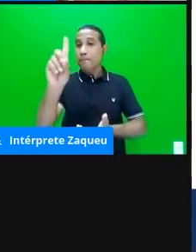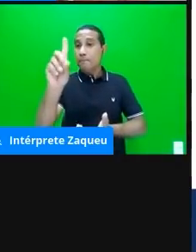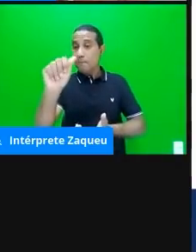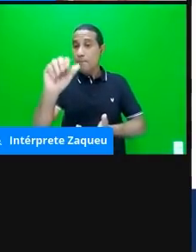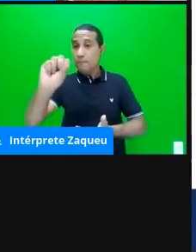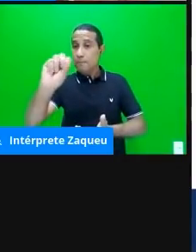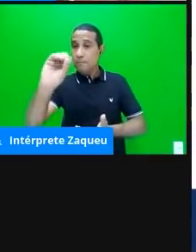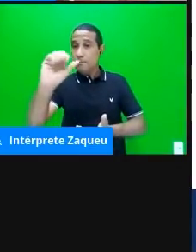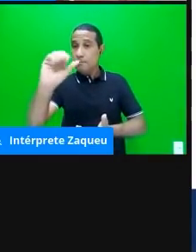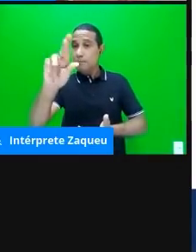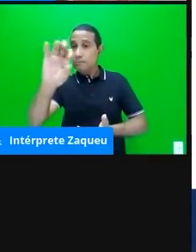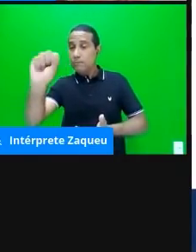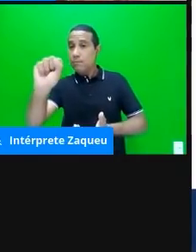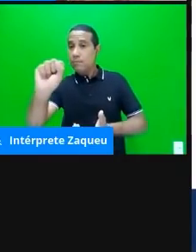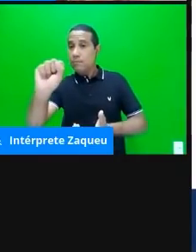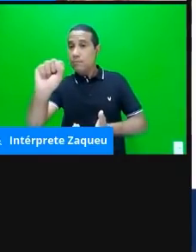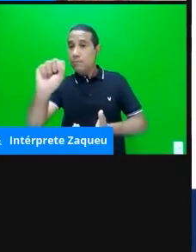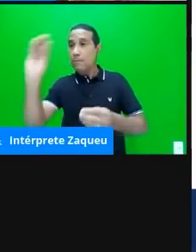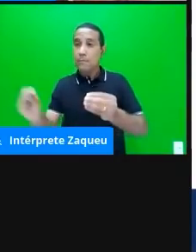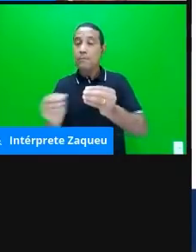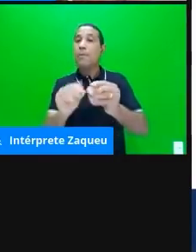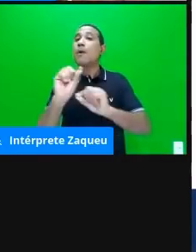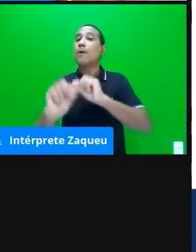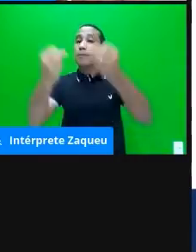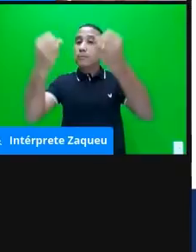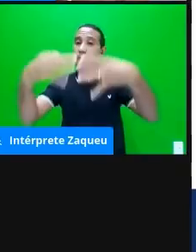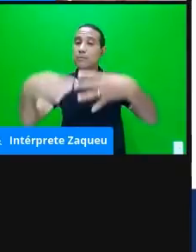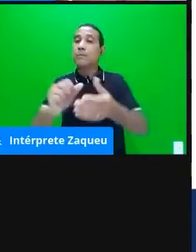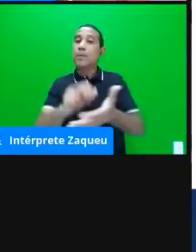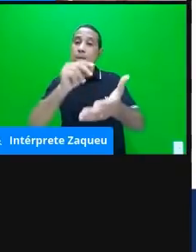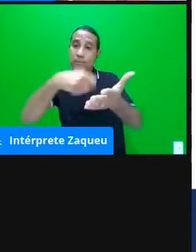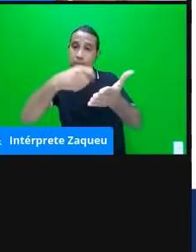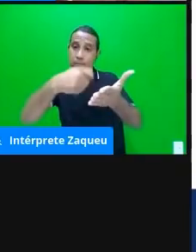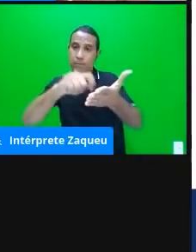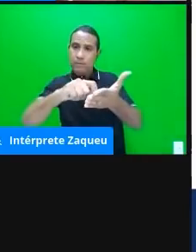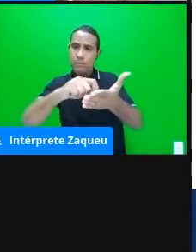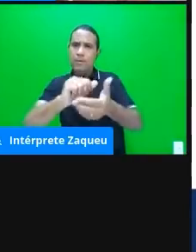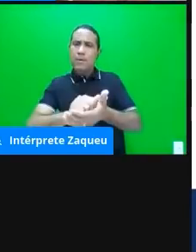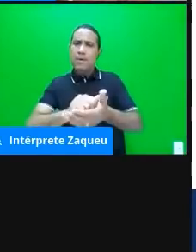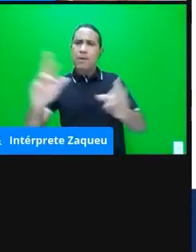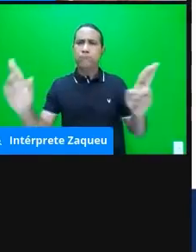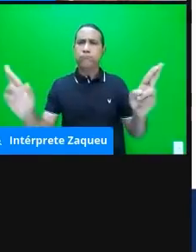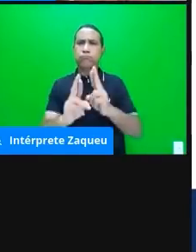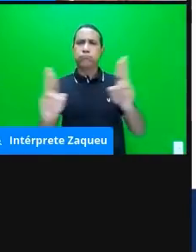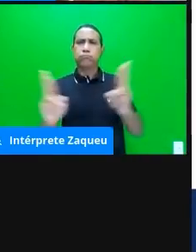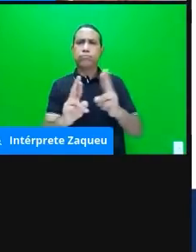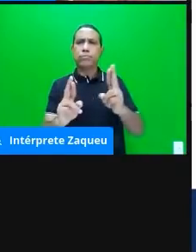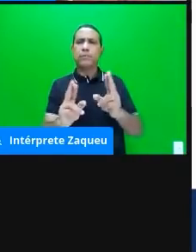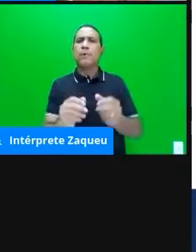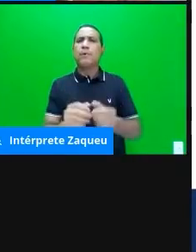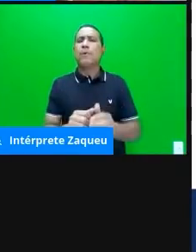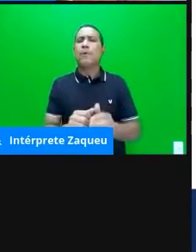ela envolve inter-relações. E o uso dessas inter-relações